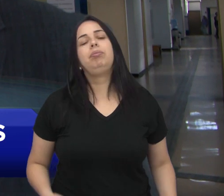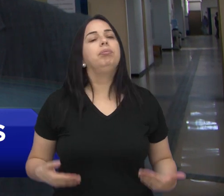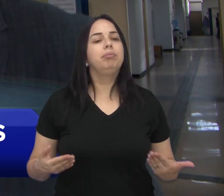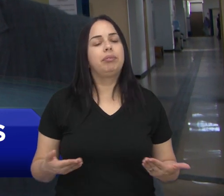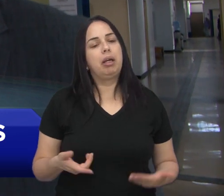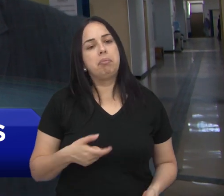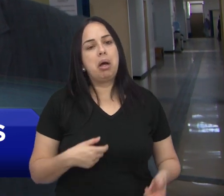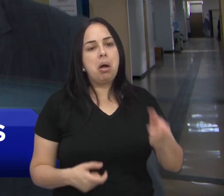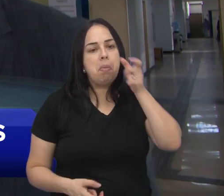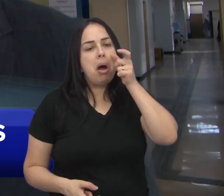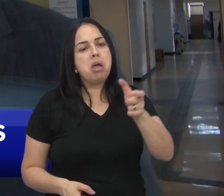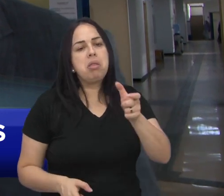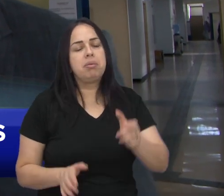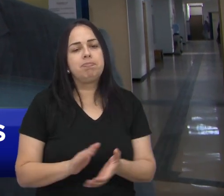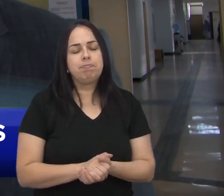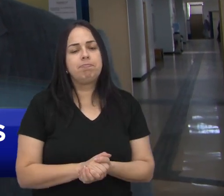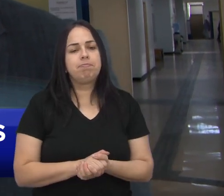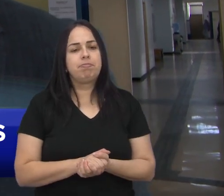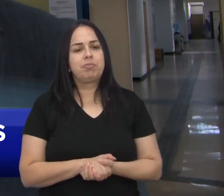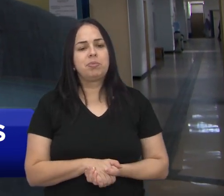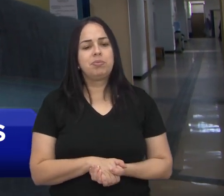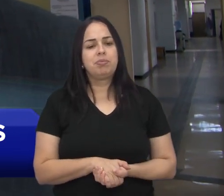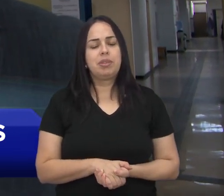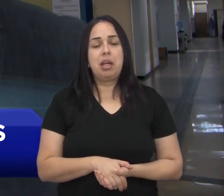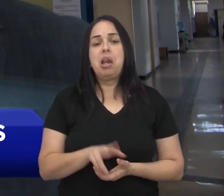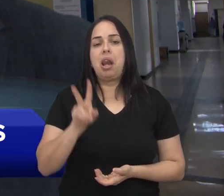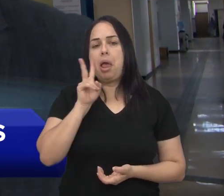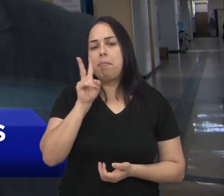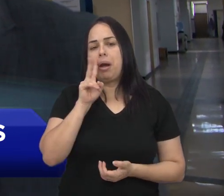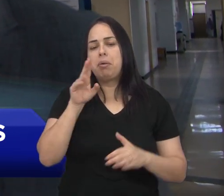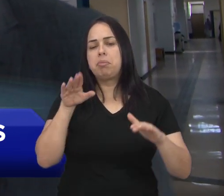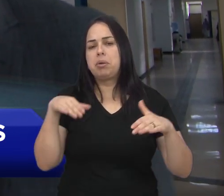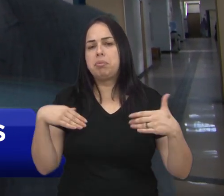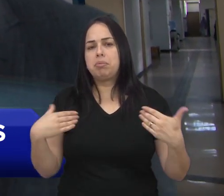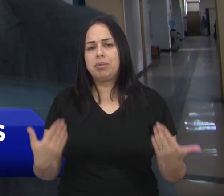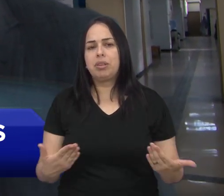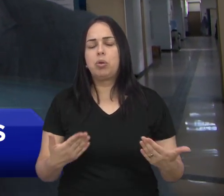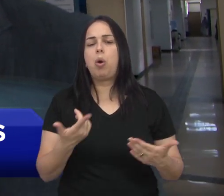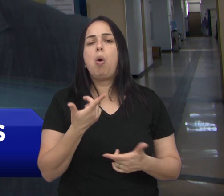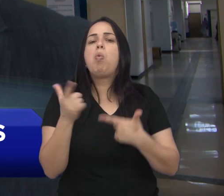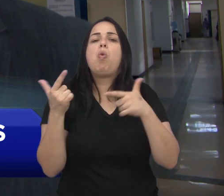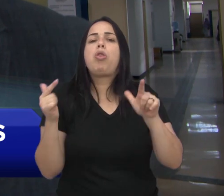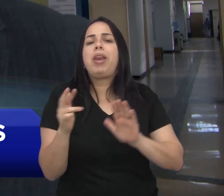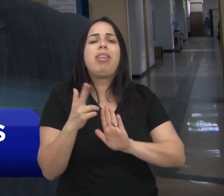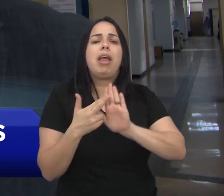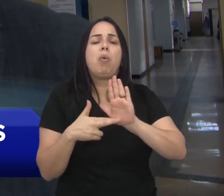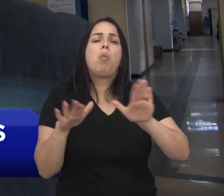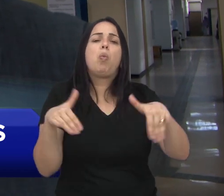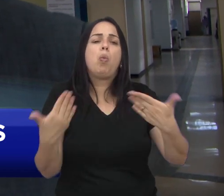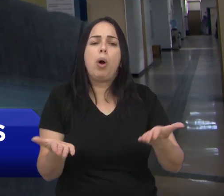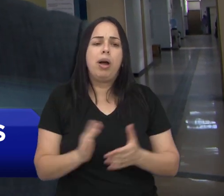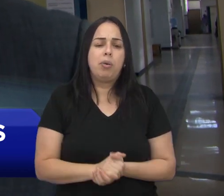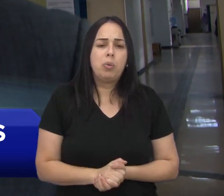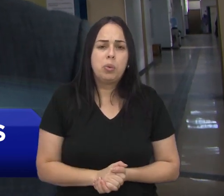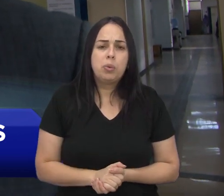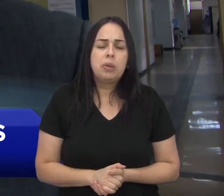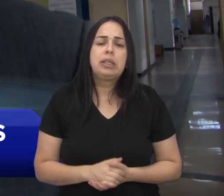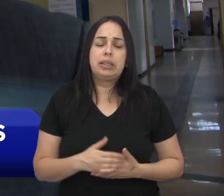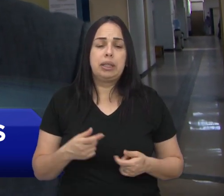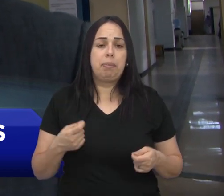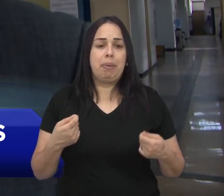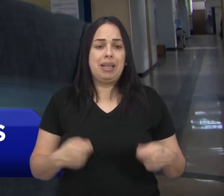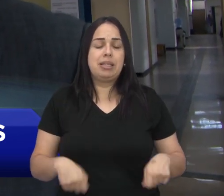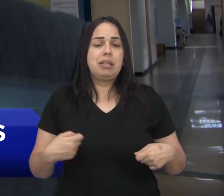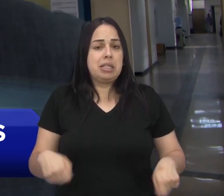diploma, caso ele seja eleito. Eu acho interessante, Marcos, né, doutor Marcos, a gente relembrar um pouquinho das outras